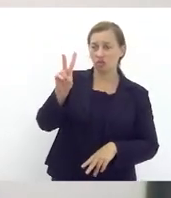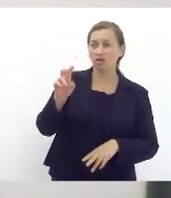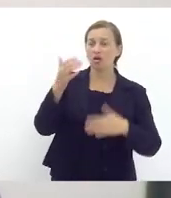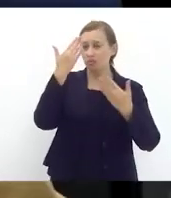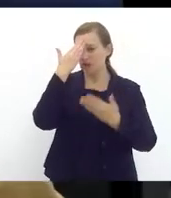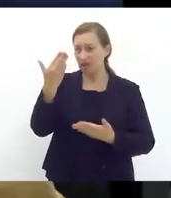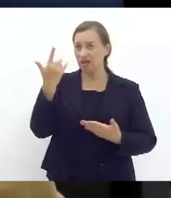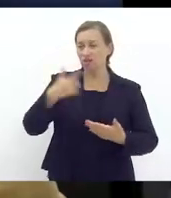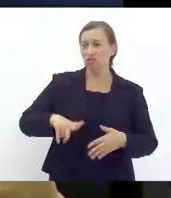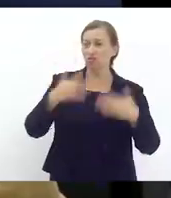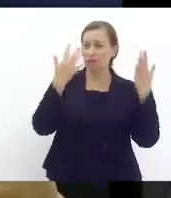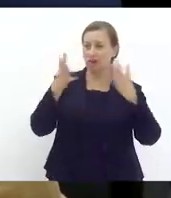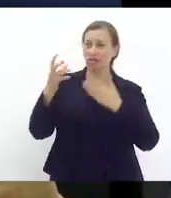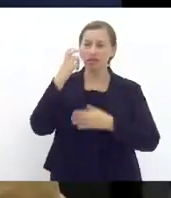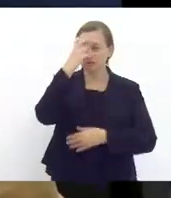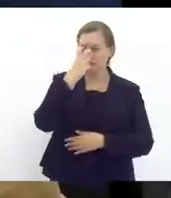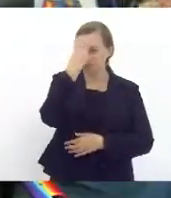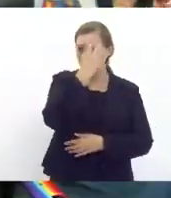Verônica